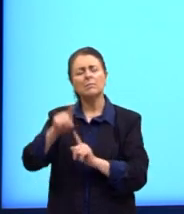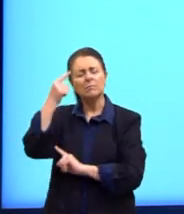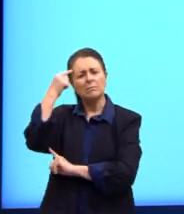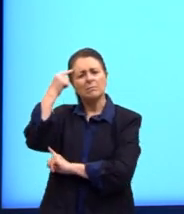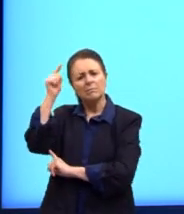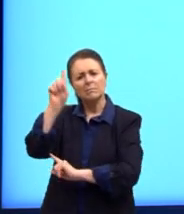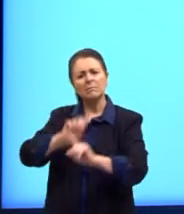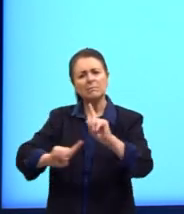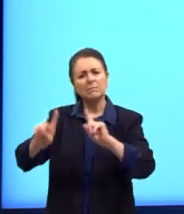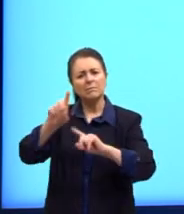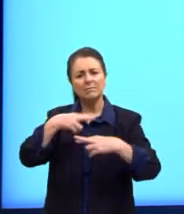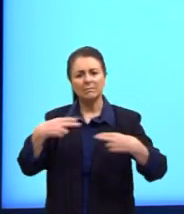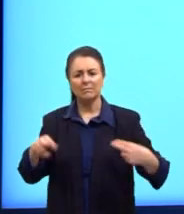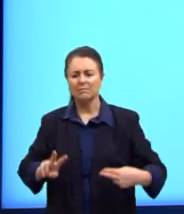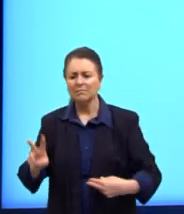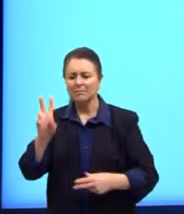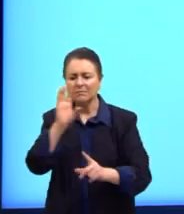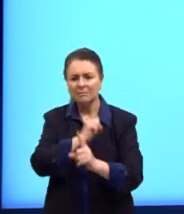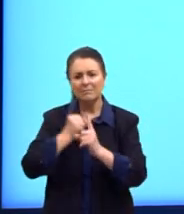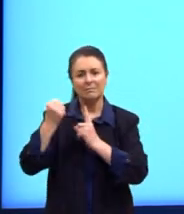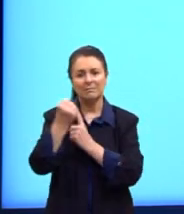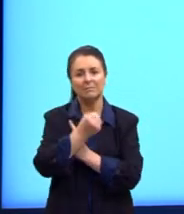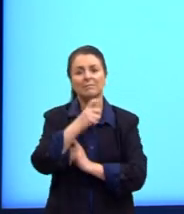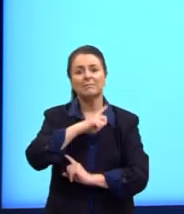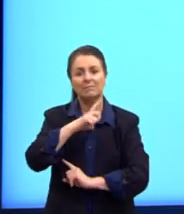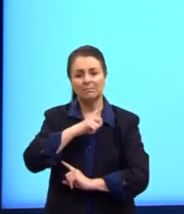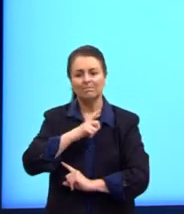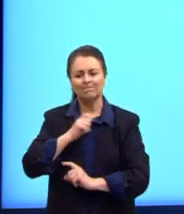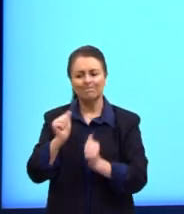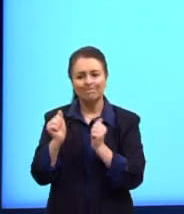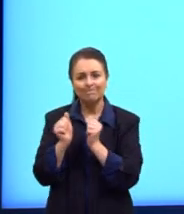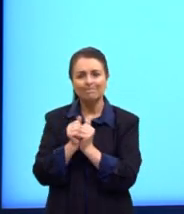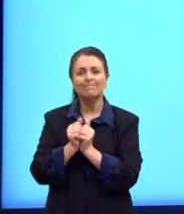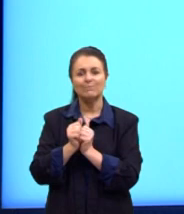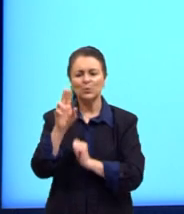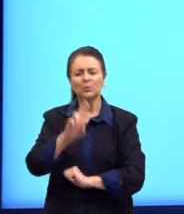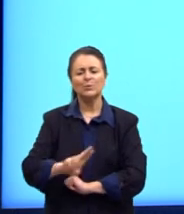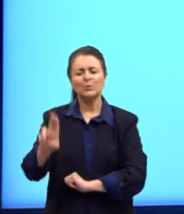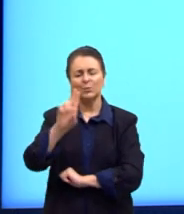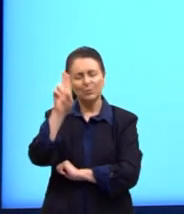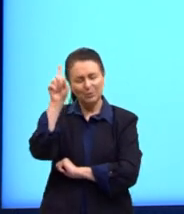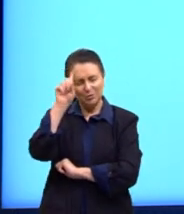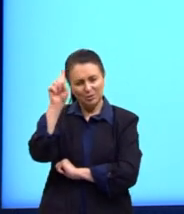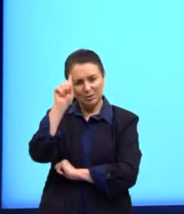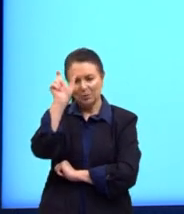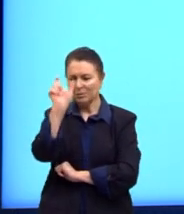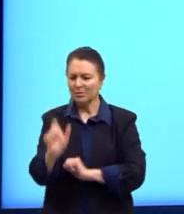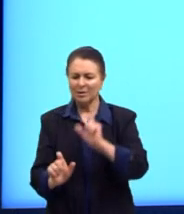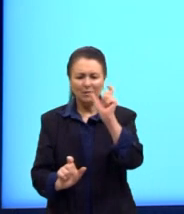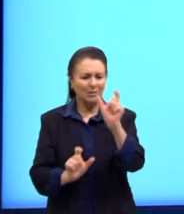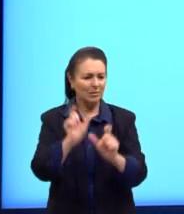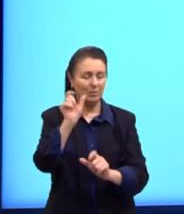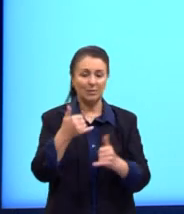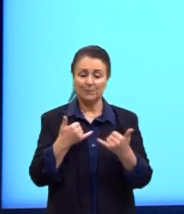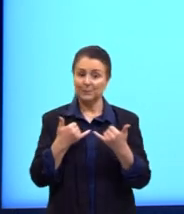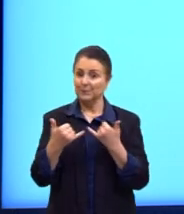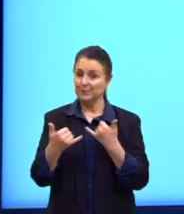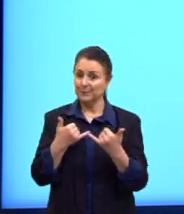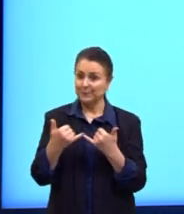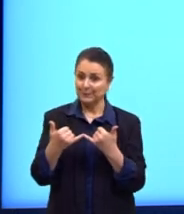algum valor social que a gente já tem aí atrelado no nosso dia a dia vamos ver um exemplo